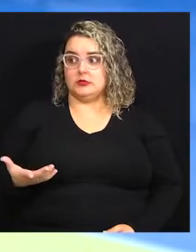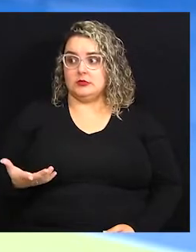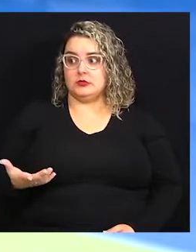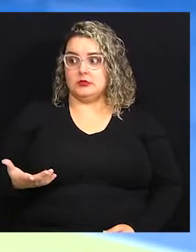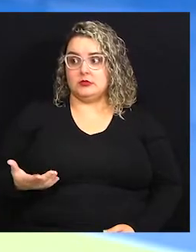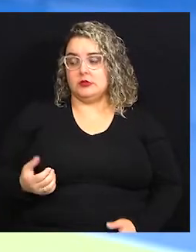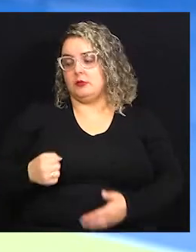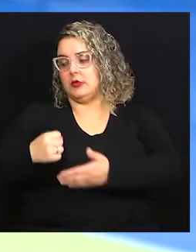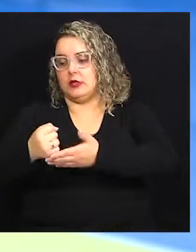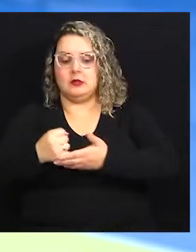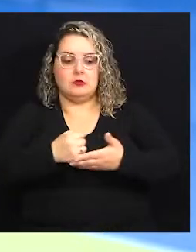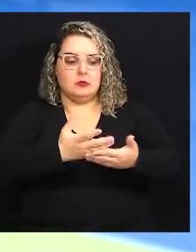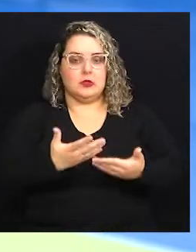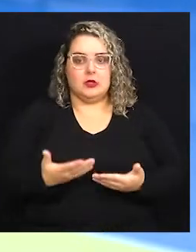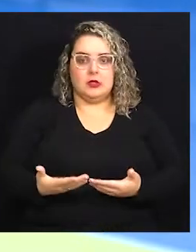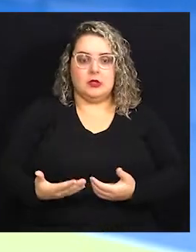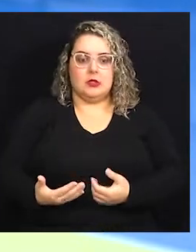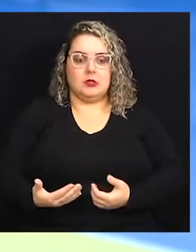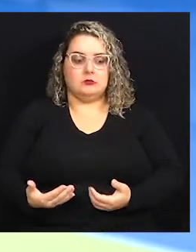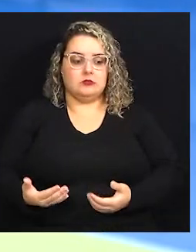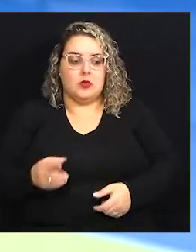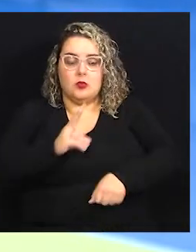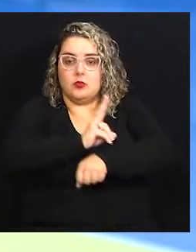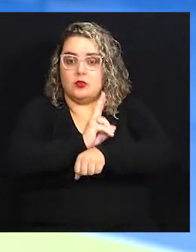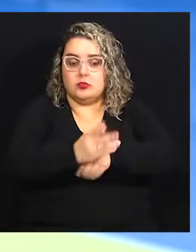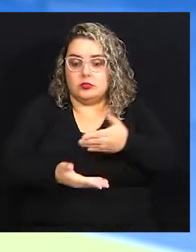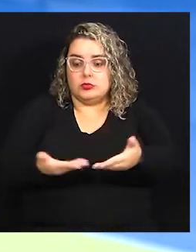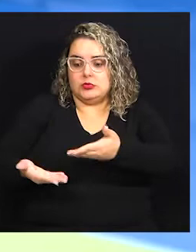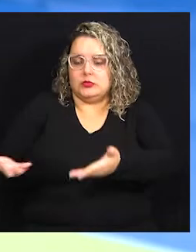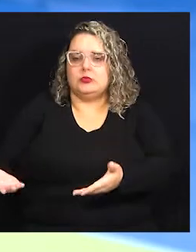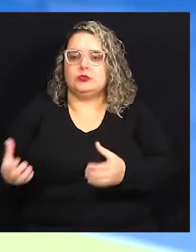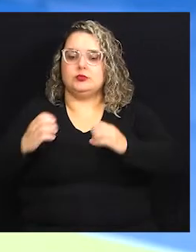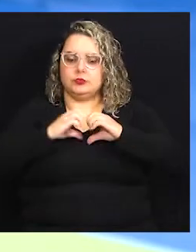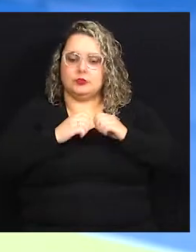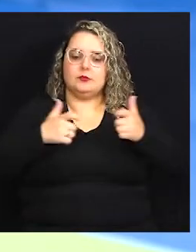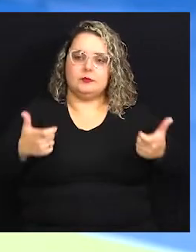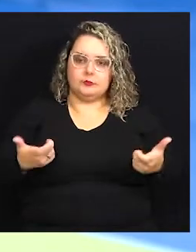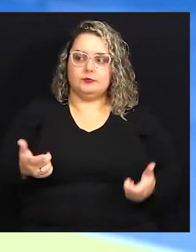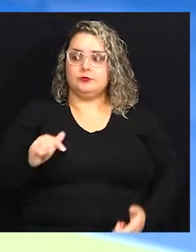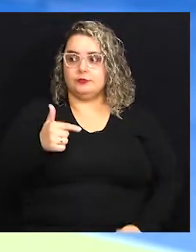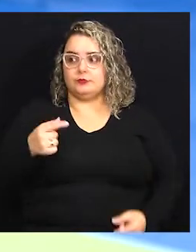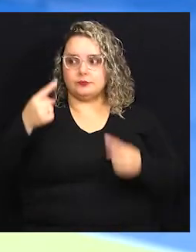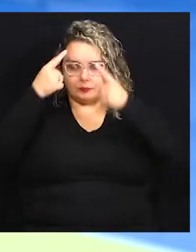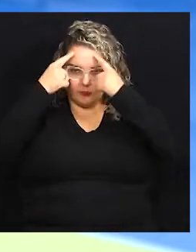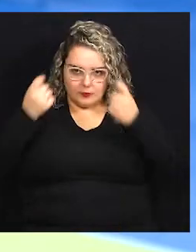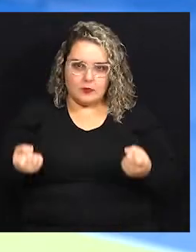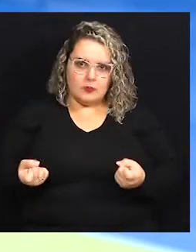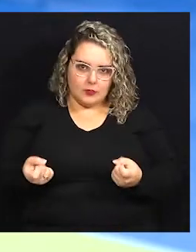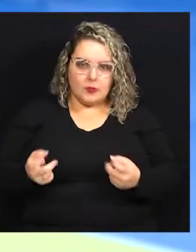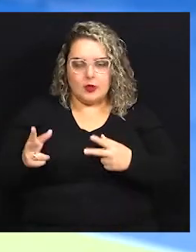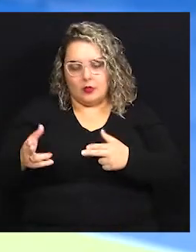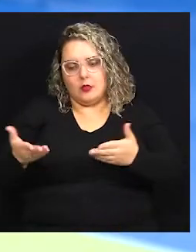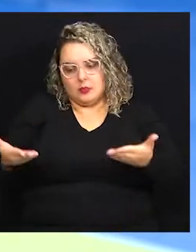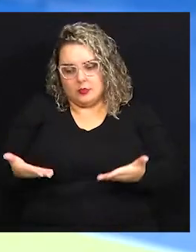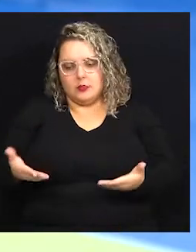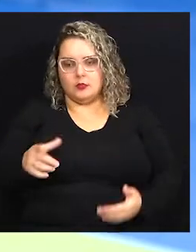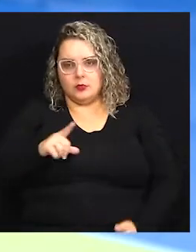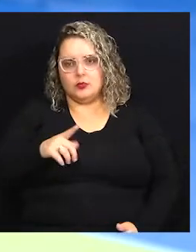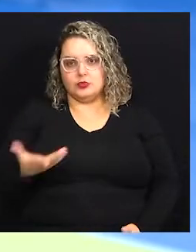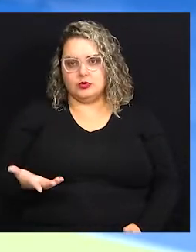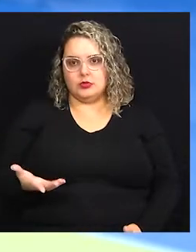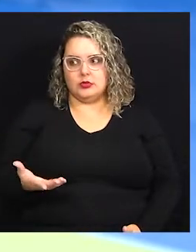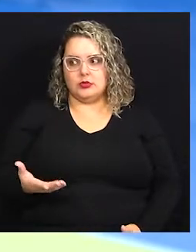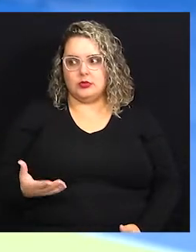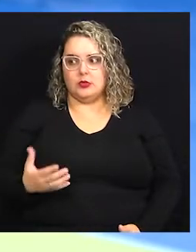muito cuidado, né? Então o amor era maior porque não tinha tanta violência como tem hoje, né, nas cidades. Então o afeto era